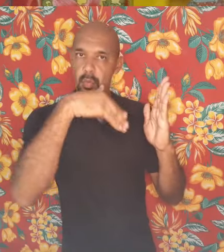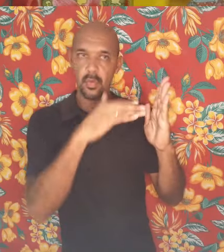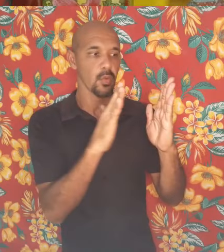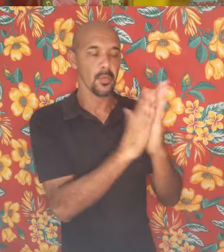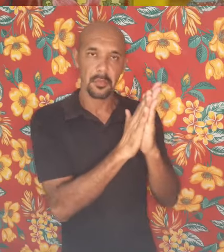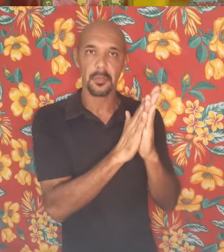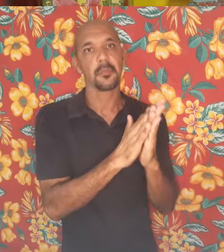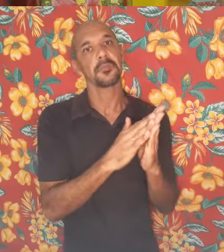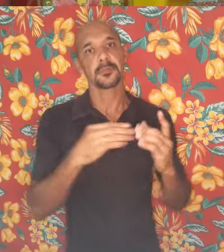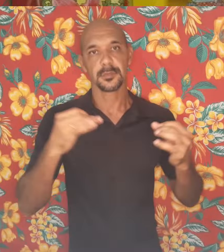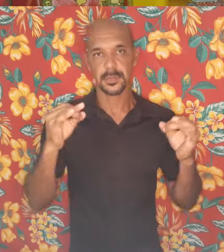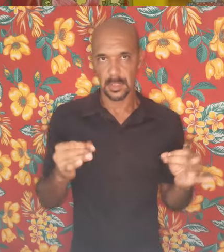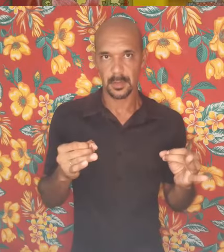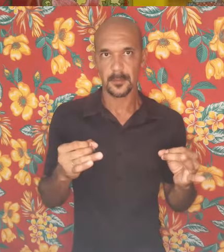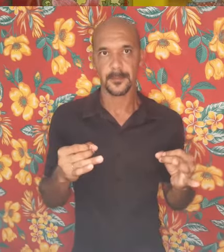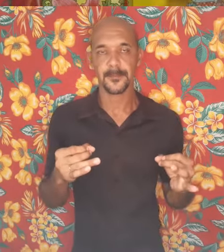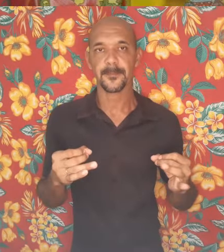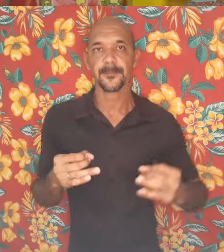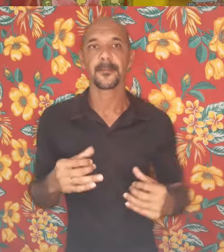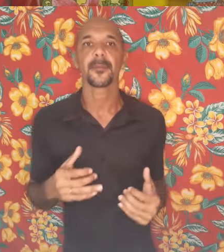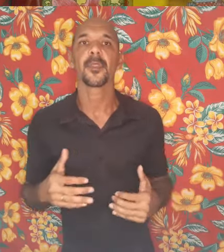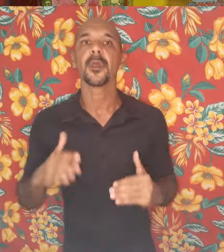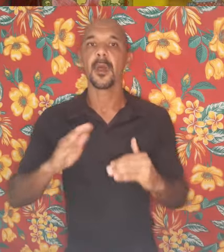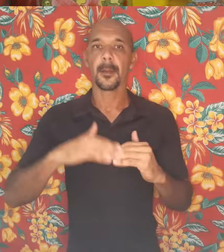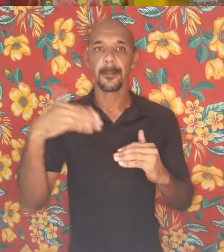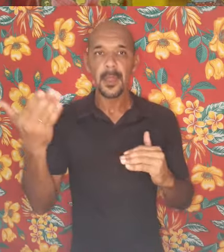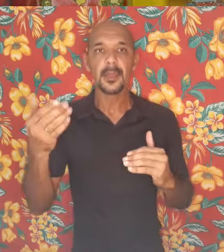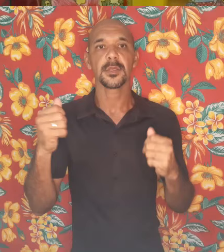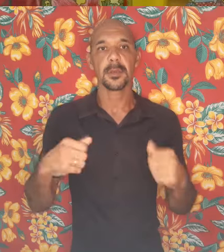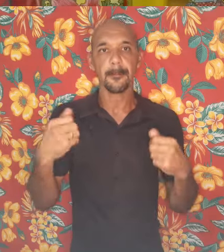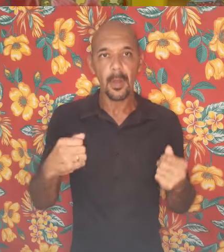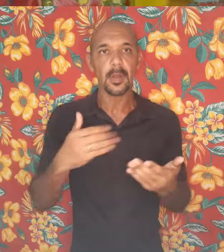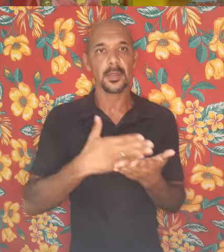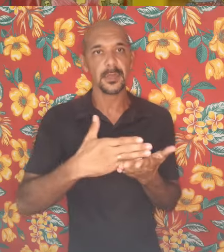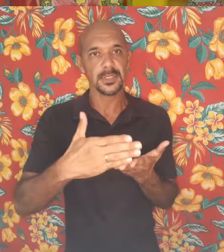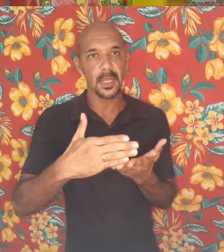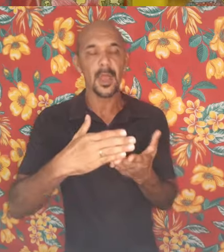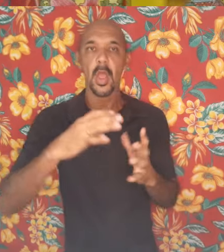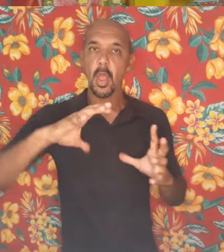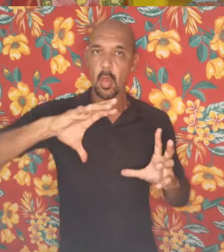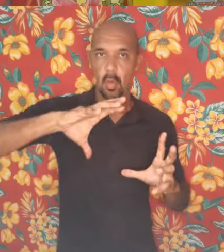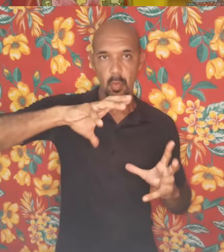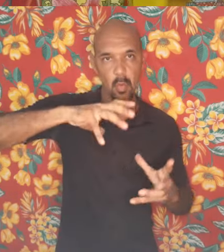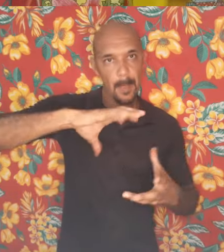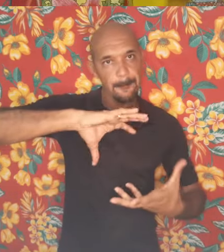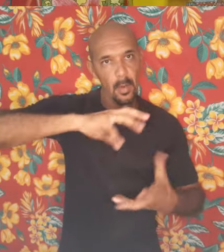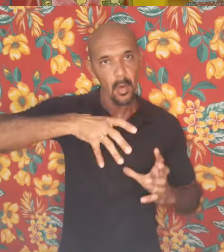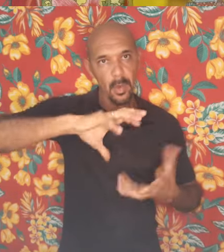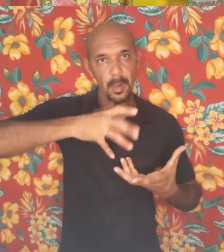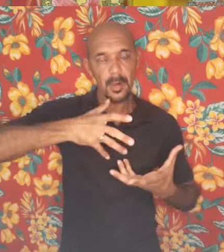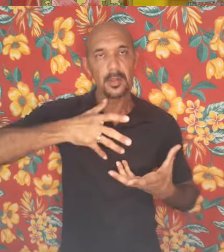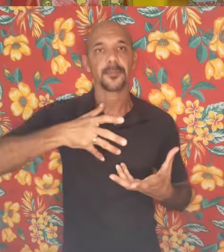ok? Você pode ainda já começar com uma bolinha de isopor. Nós aqui vamos começar com